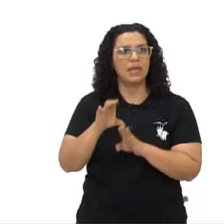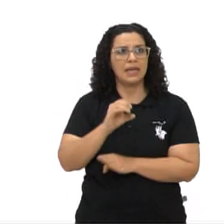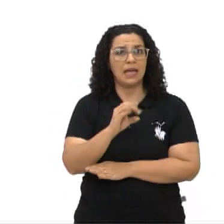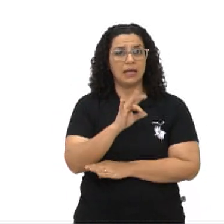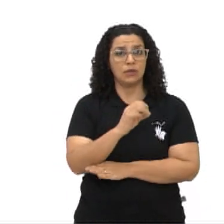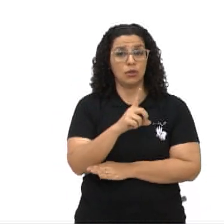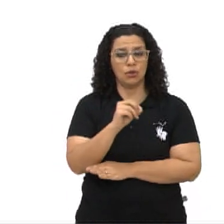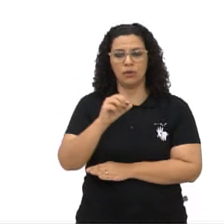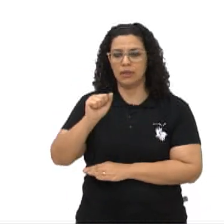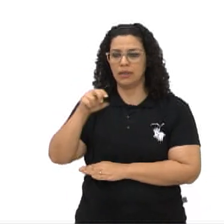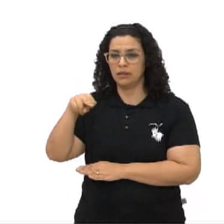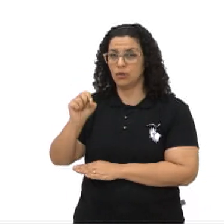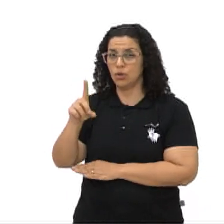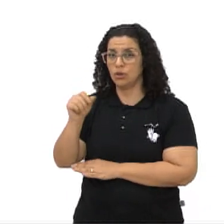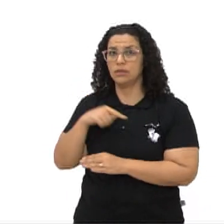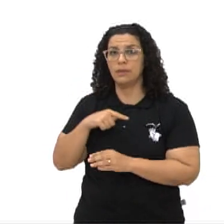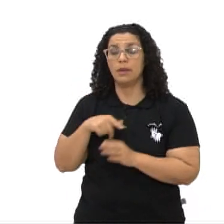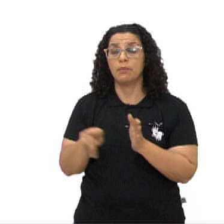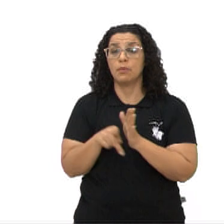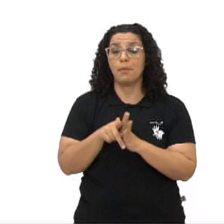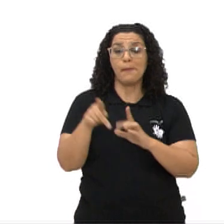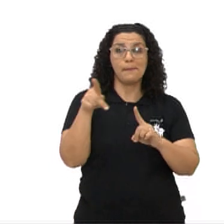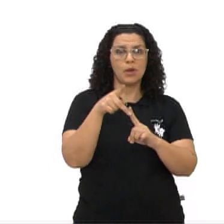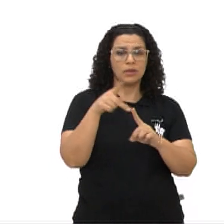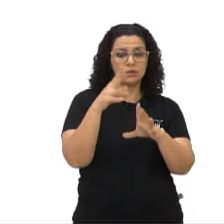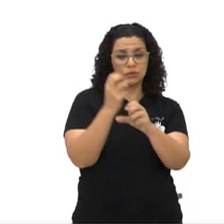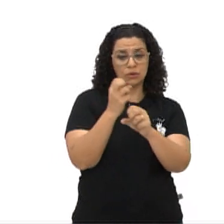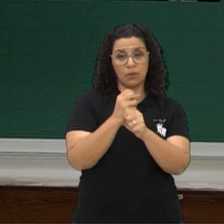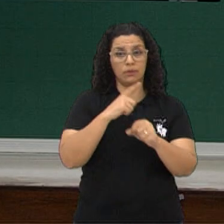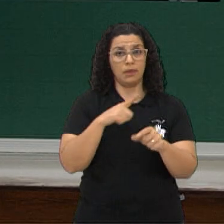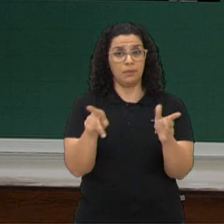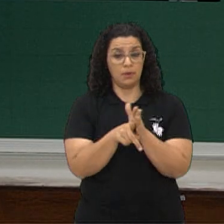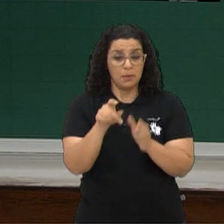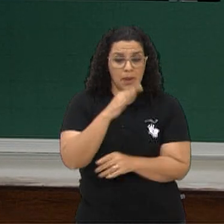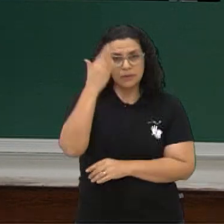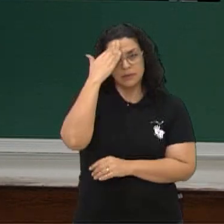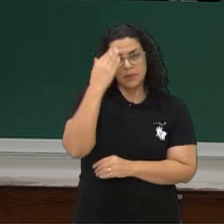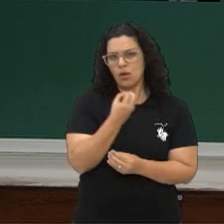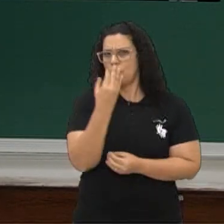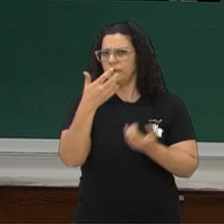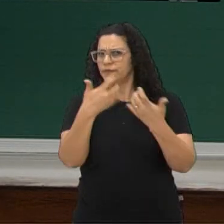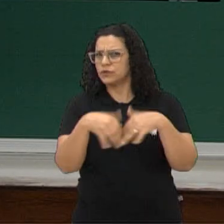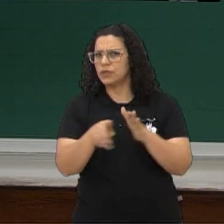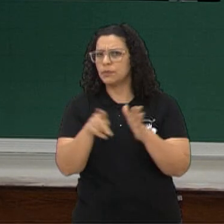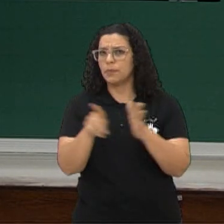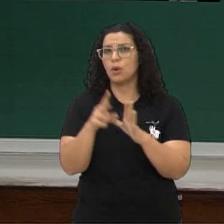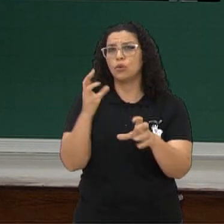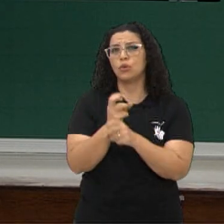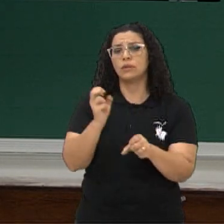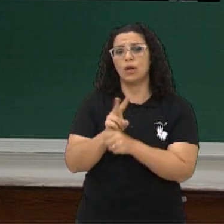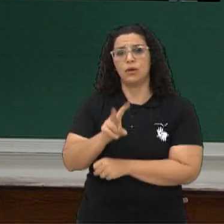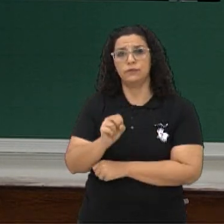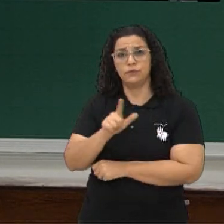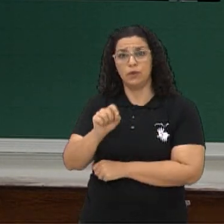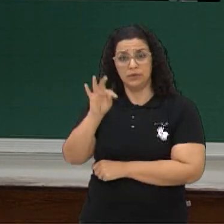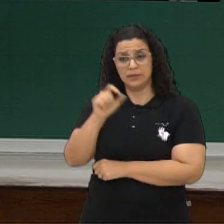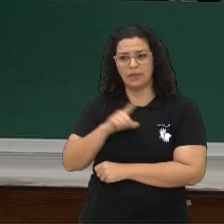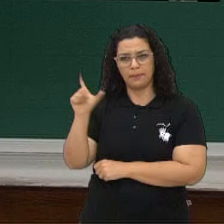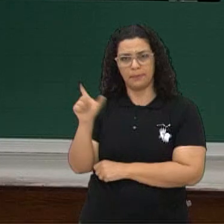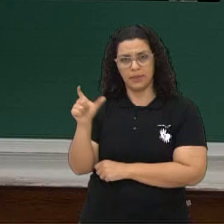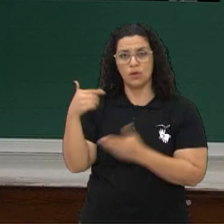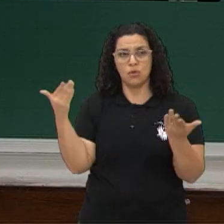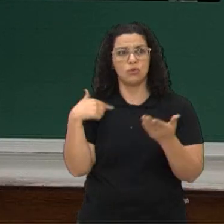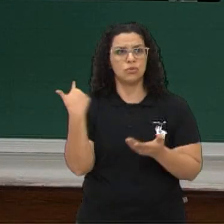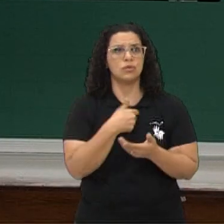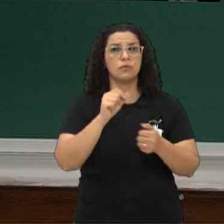e ânodo e a diferença de potencial, que é o cálculo para a gente saber qual é a quantidade de volts que uma pilha fornece.